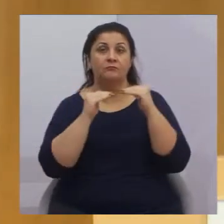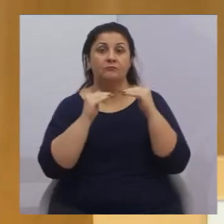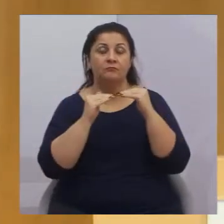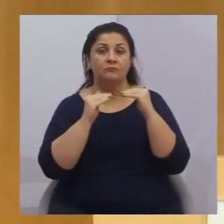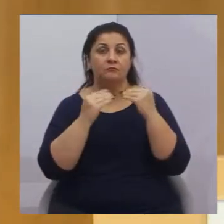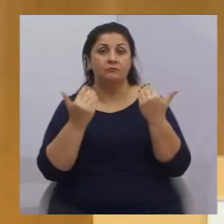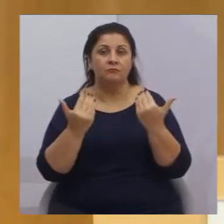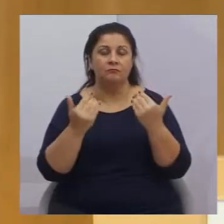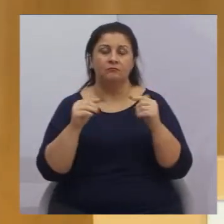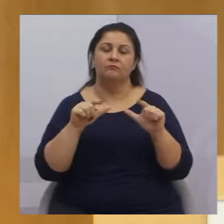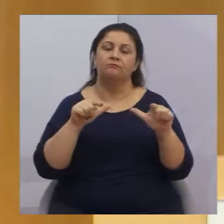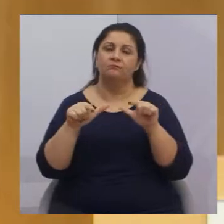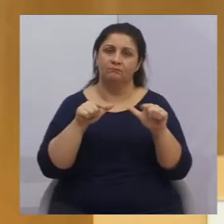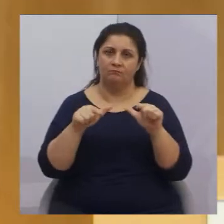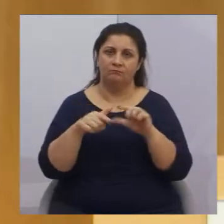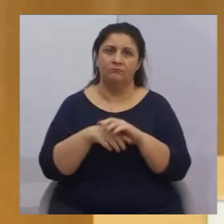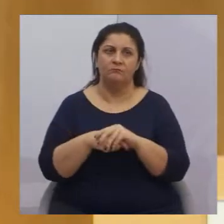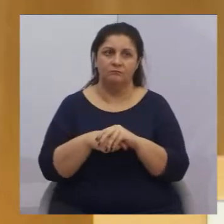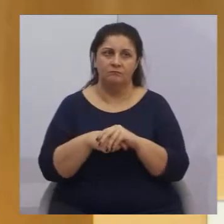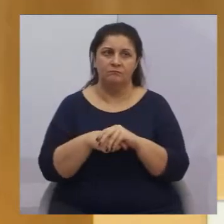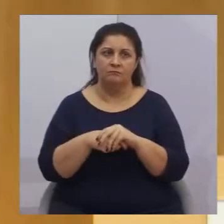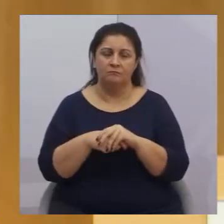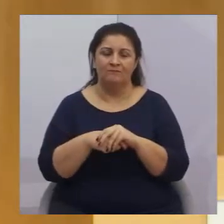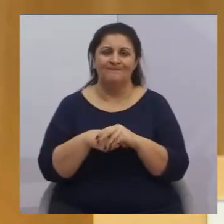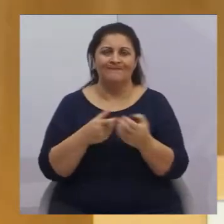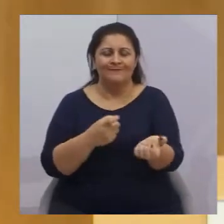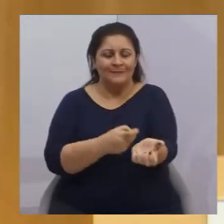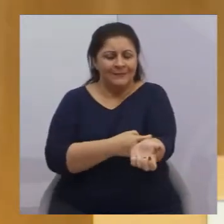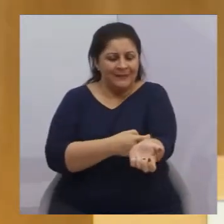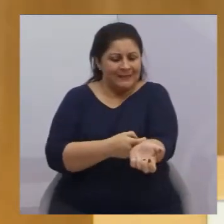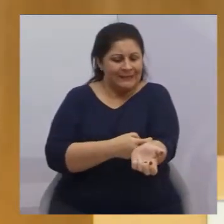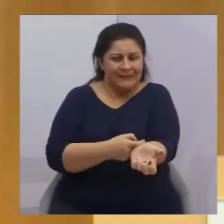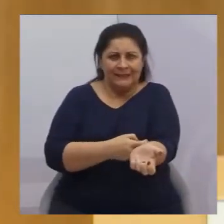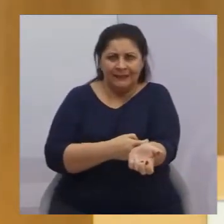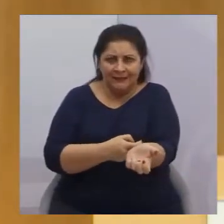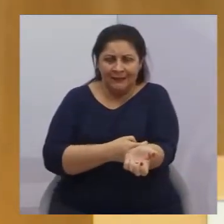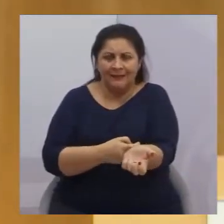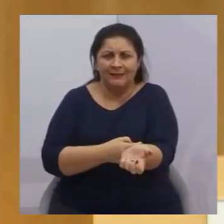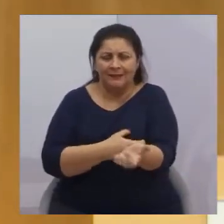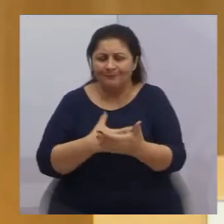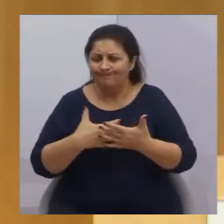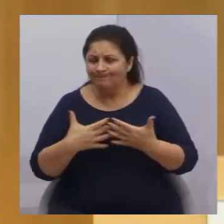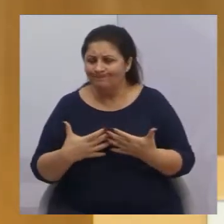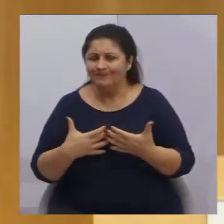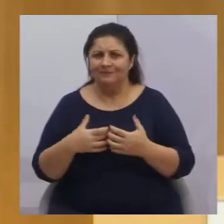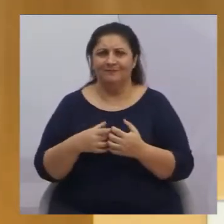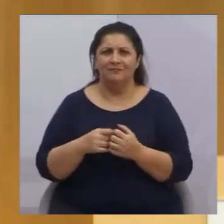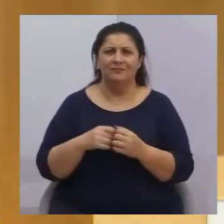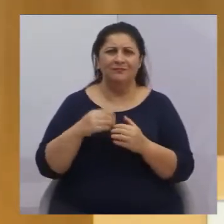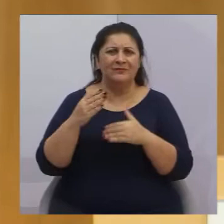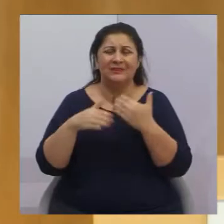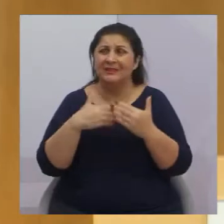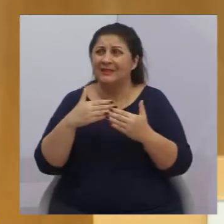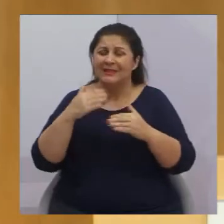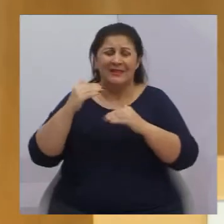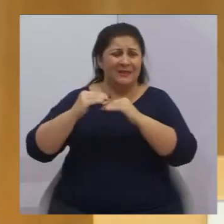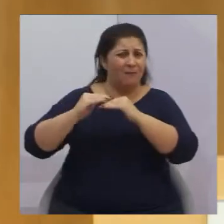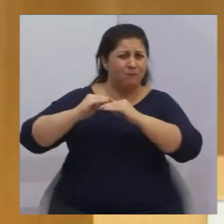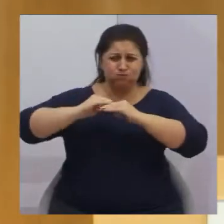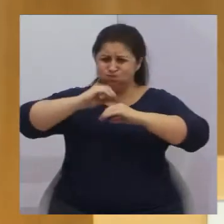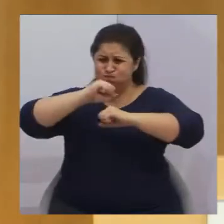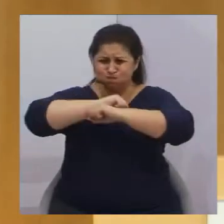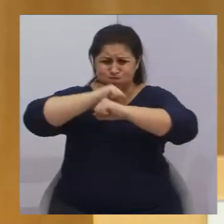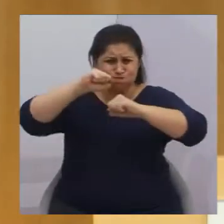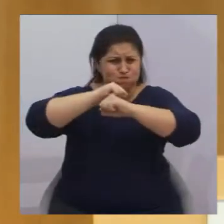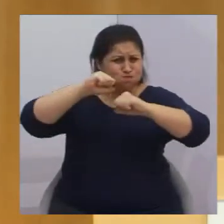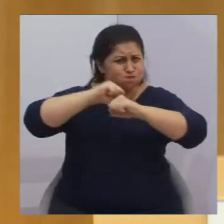questão do trabalho. Então, é um estresse que chega a ser, assim, fora do administrável,